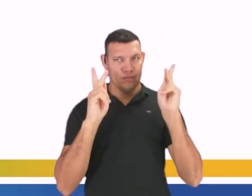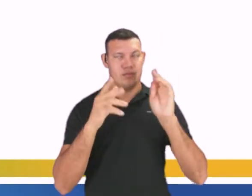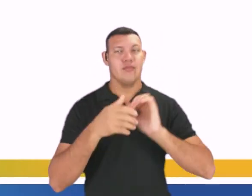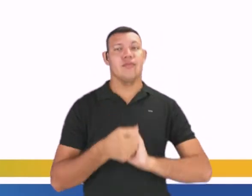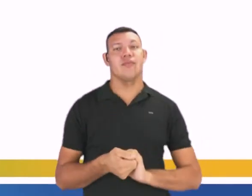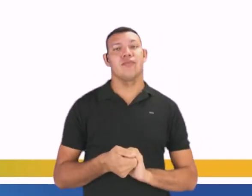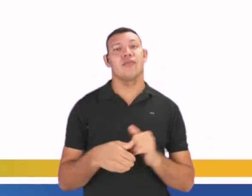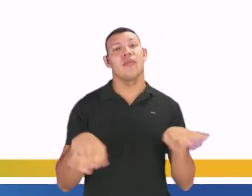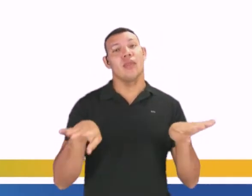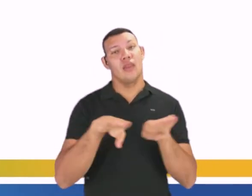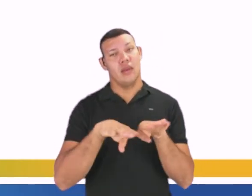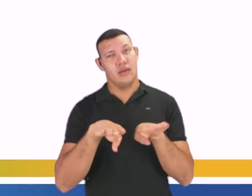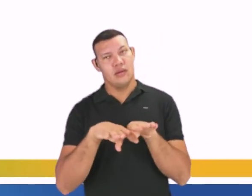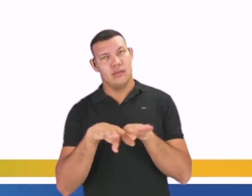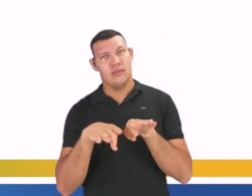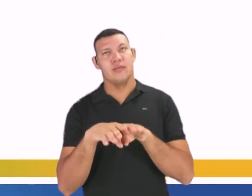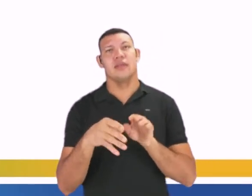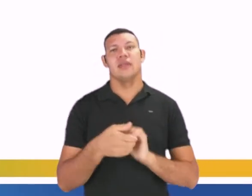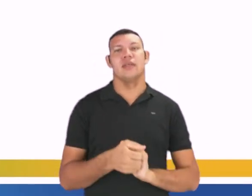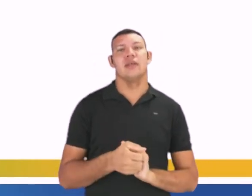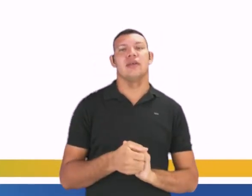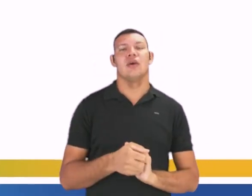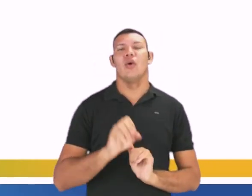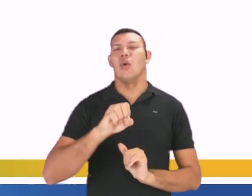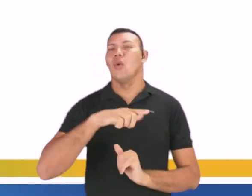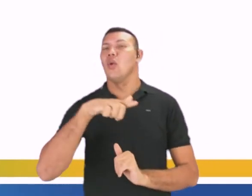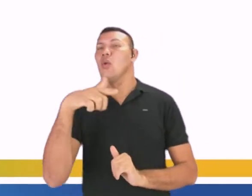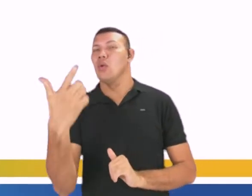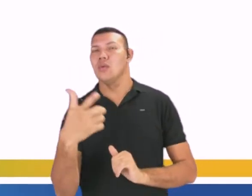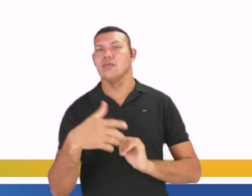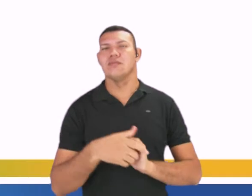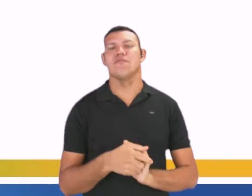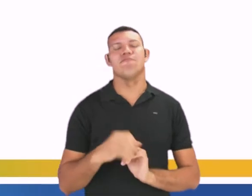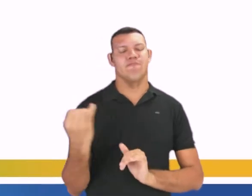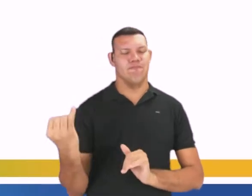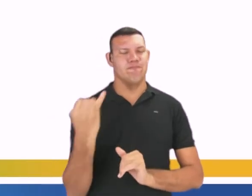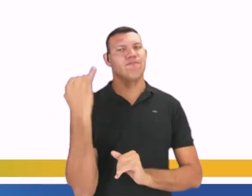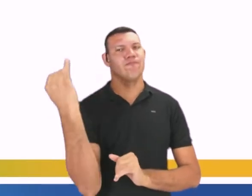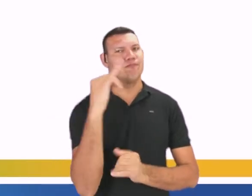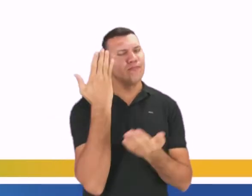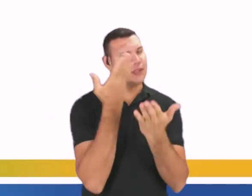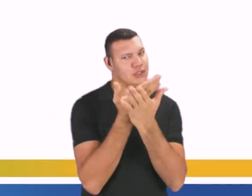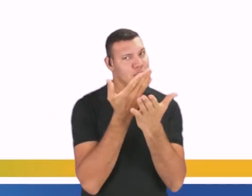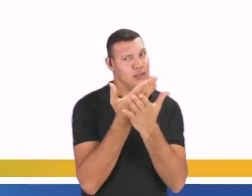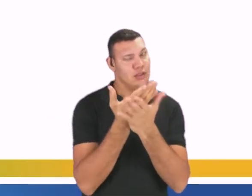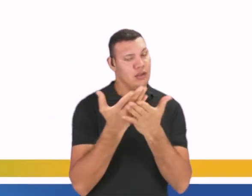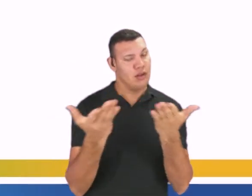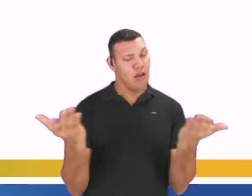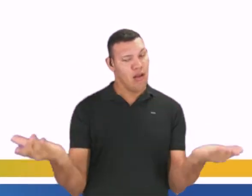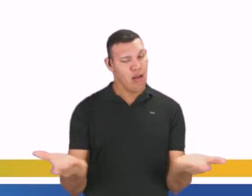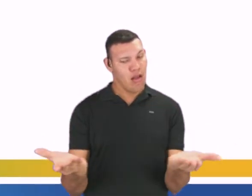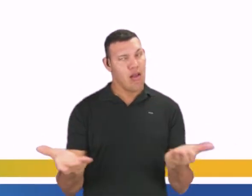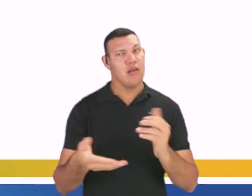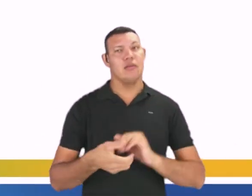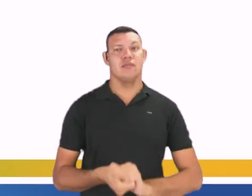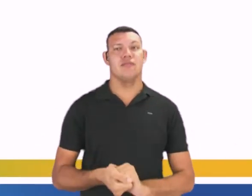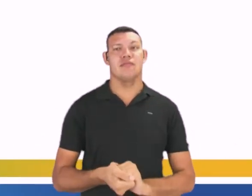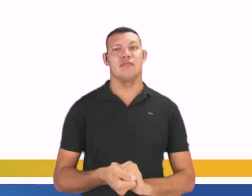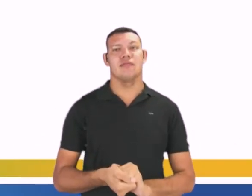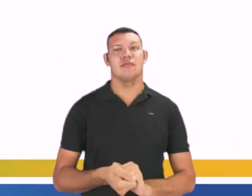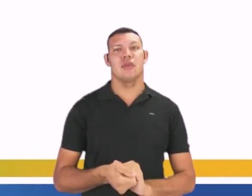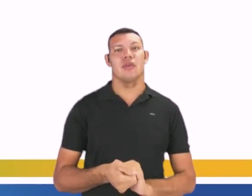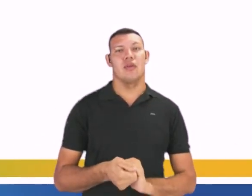nós temos também mais um ponto que é importante para nós estudarmos hoje, que é sobre o vértice